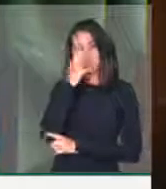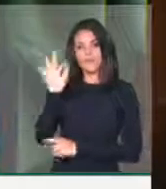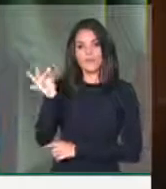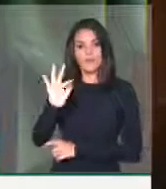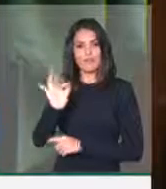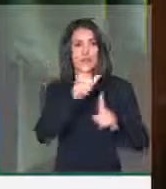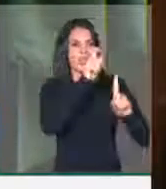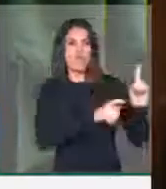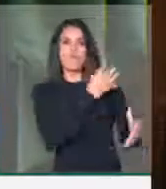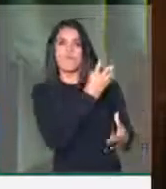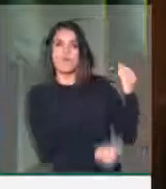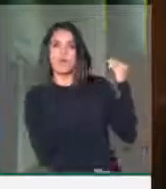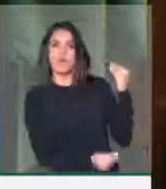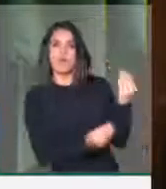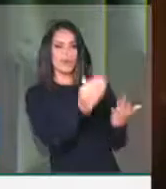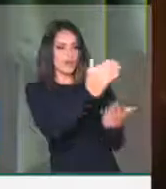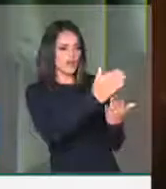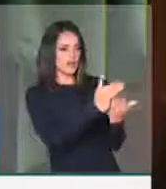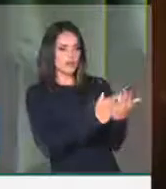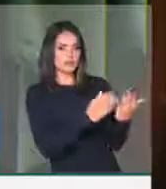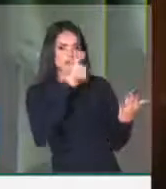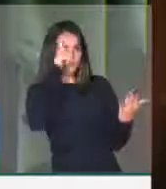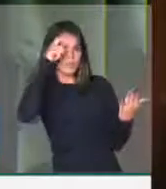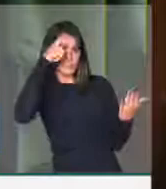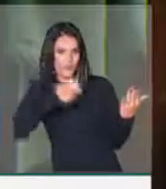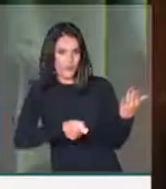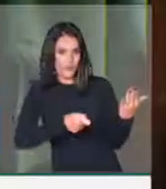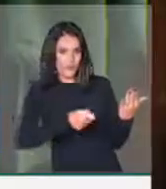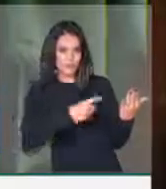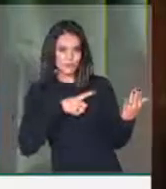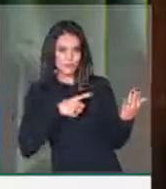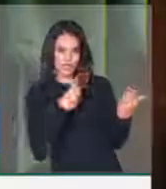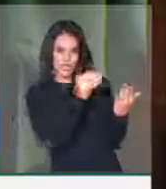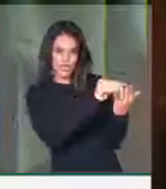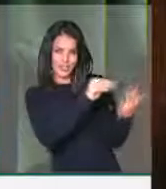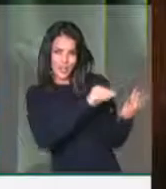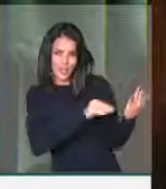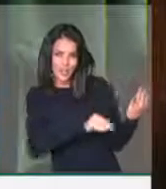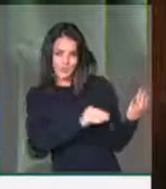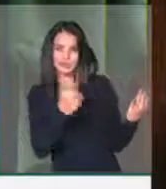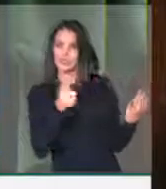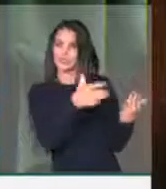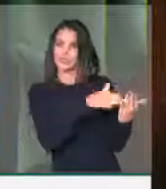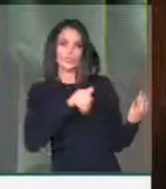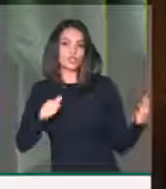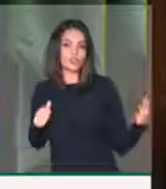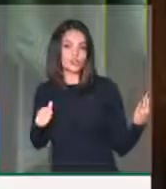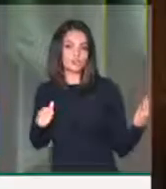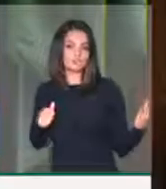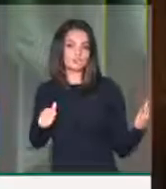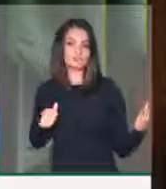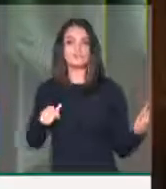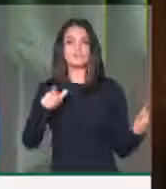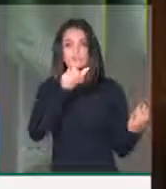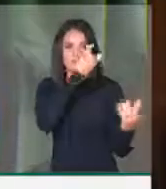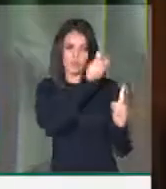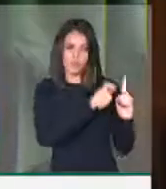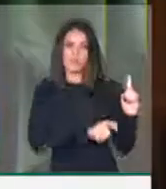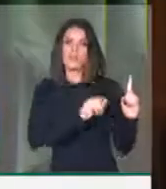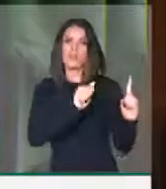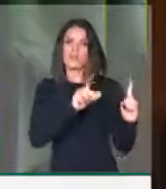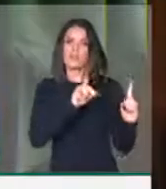era um foragido excluído da lista do Moro e que... Peço só um minuto para concluir, obrigado. Que tinha muito a